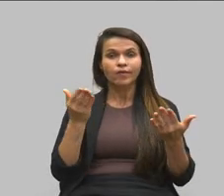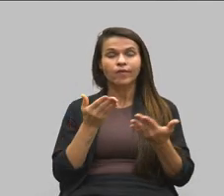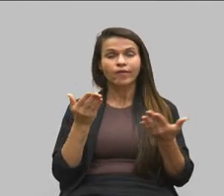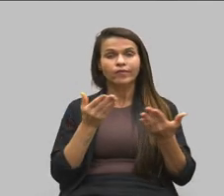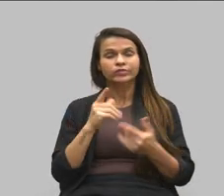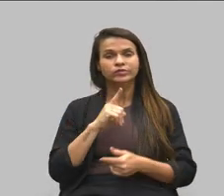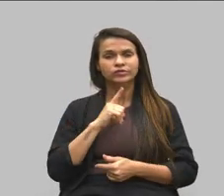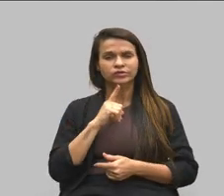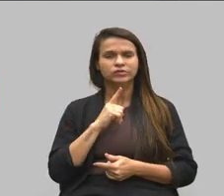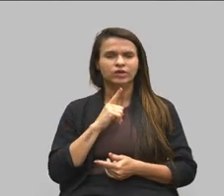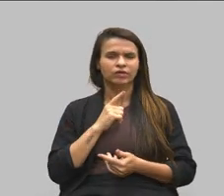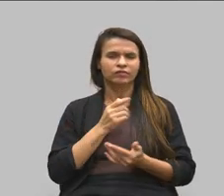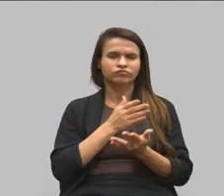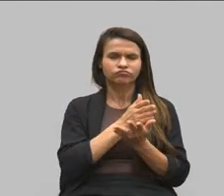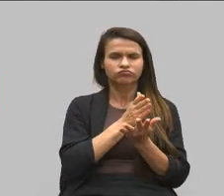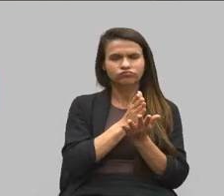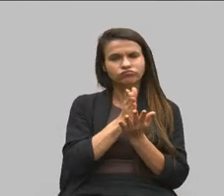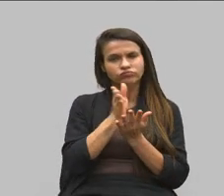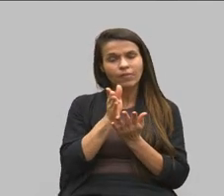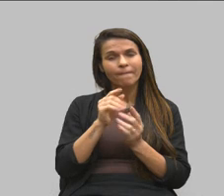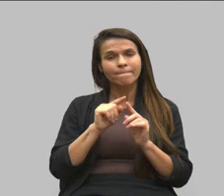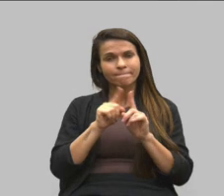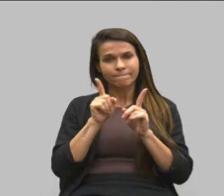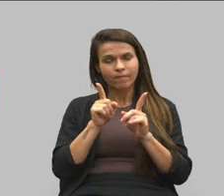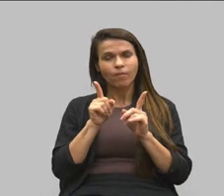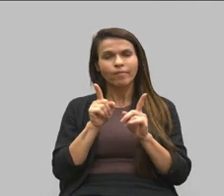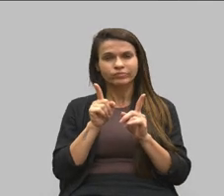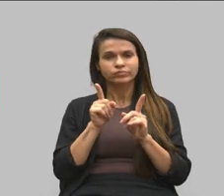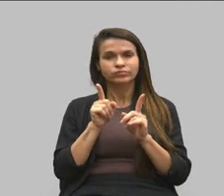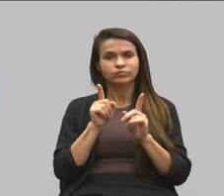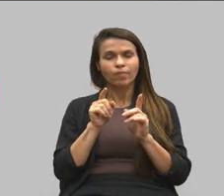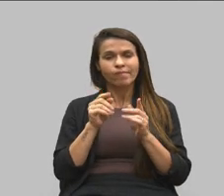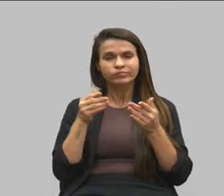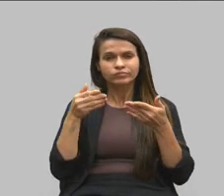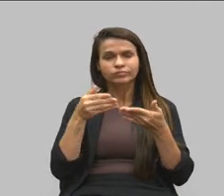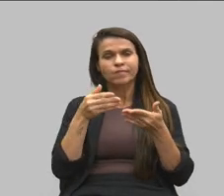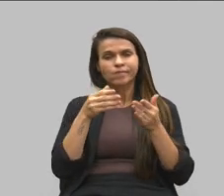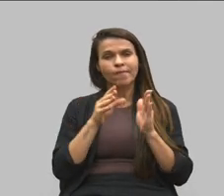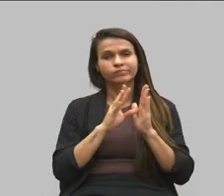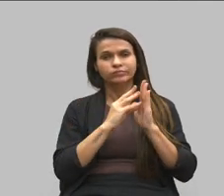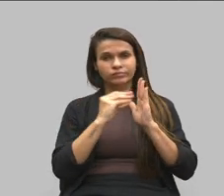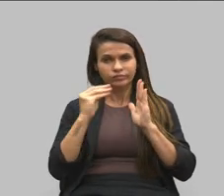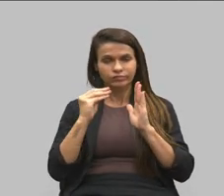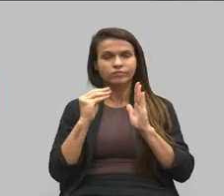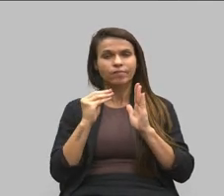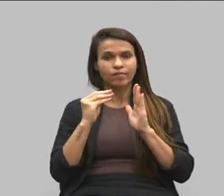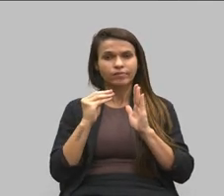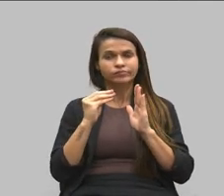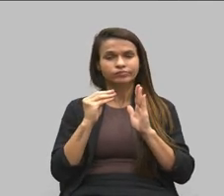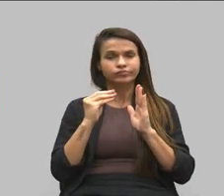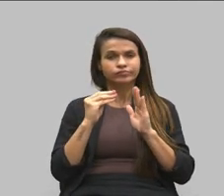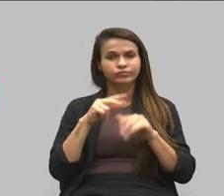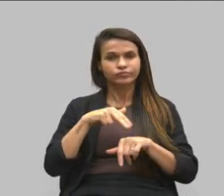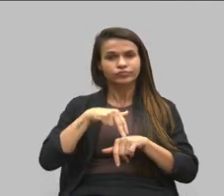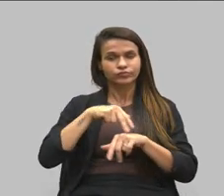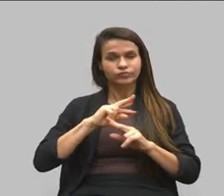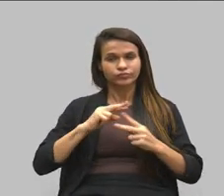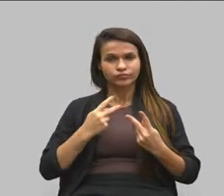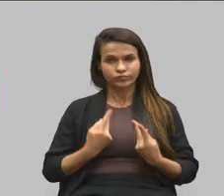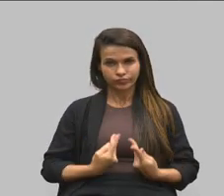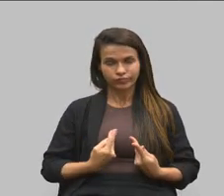muitas abordagens mas aqui mais se encaixa do meu ponto de vista é o modelo da ocupação humana em que a gente utiliza dessas ocupações